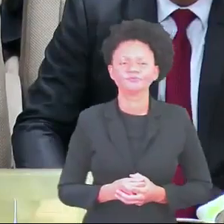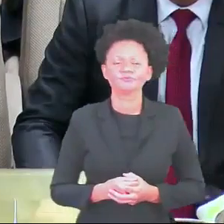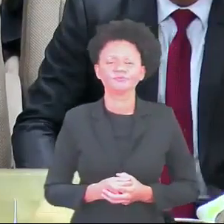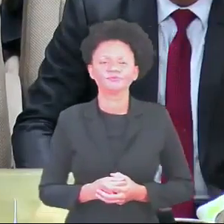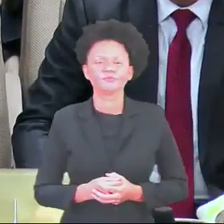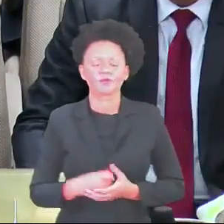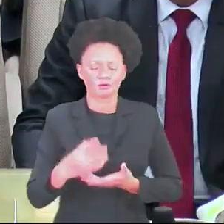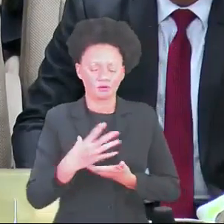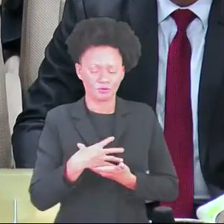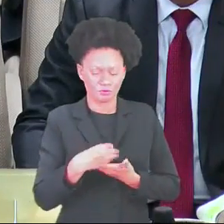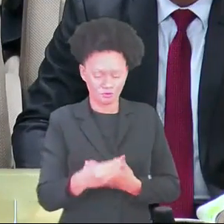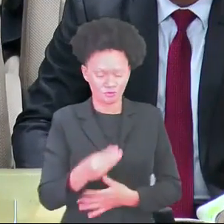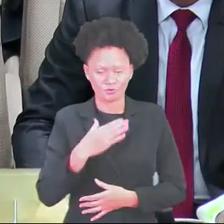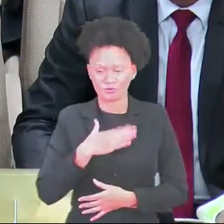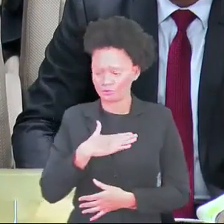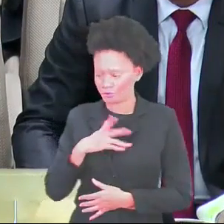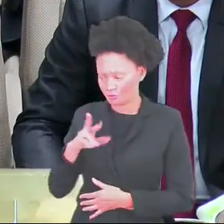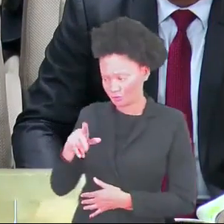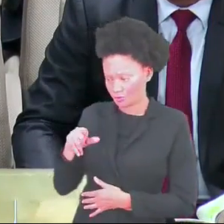Diga assim: meu irmão,